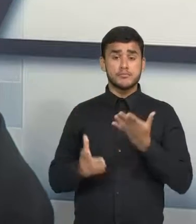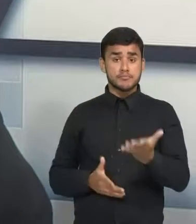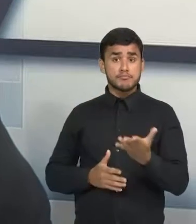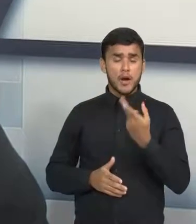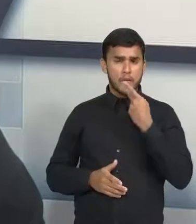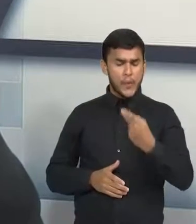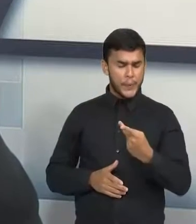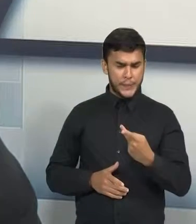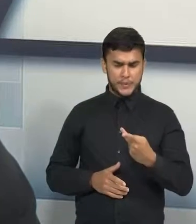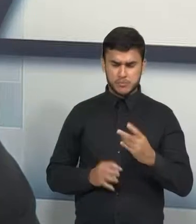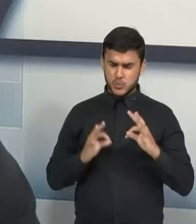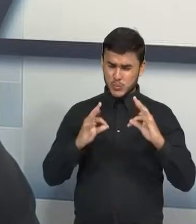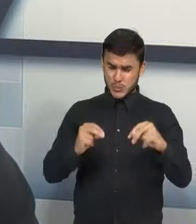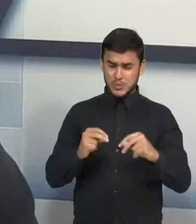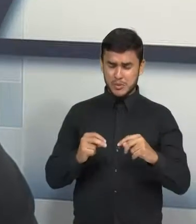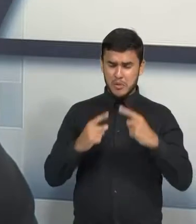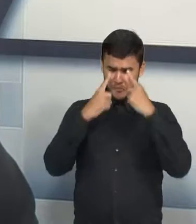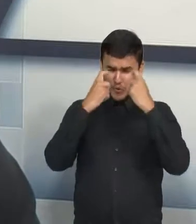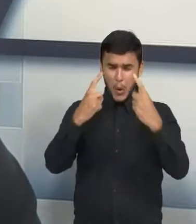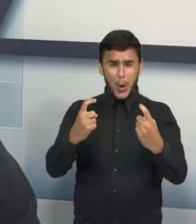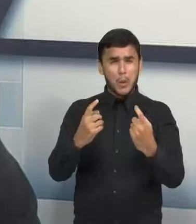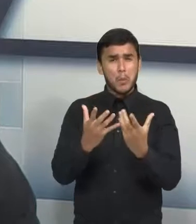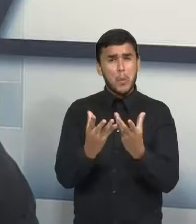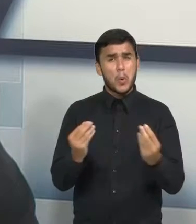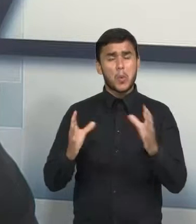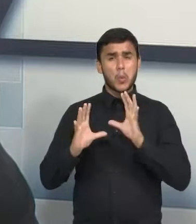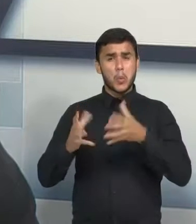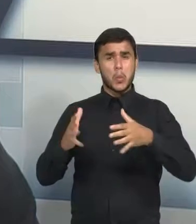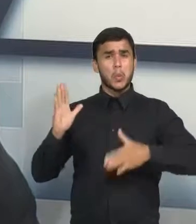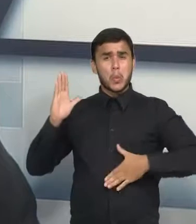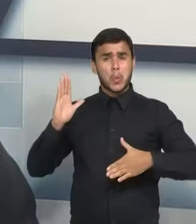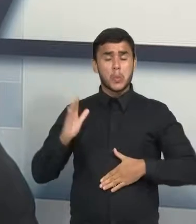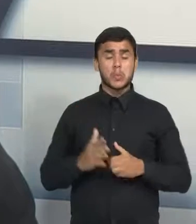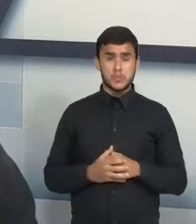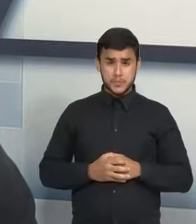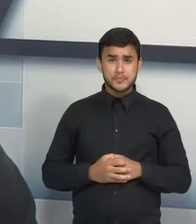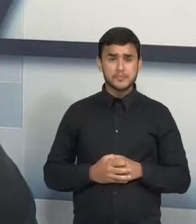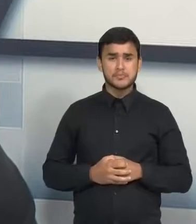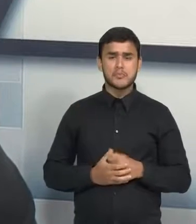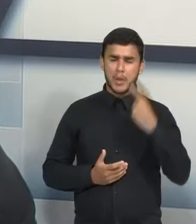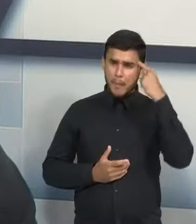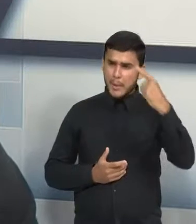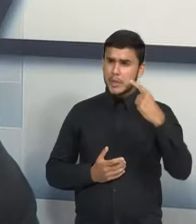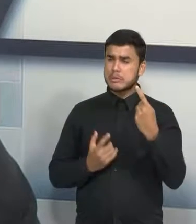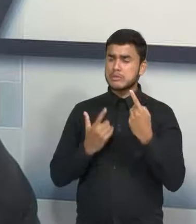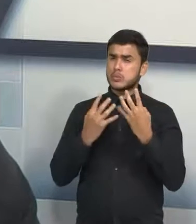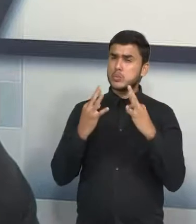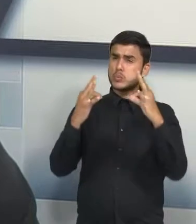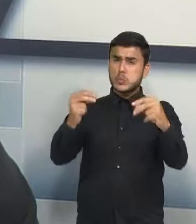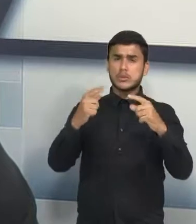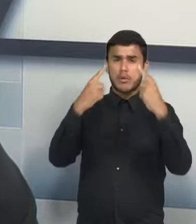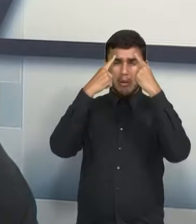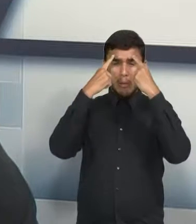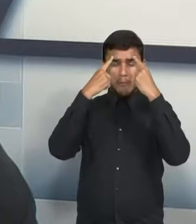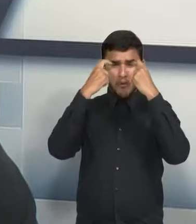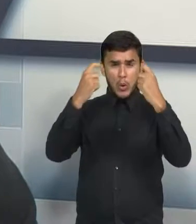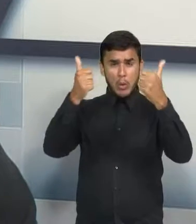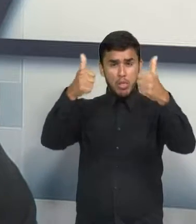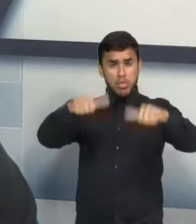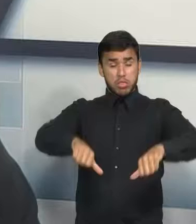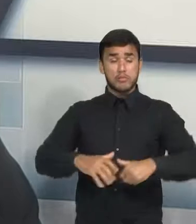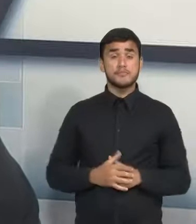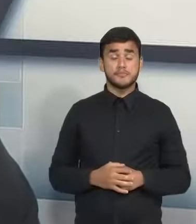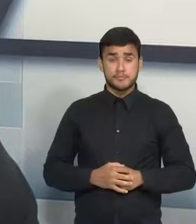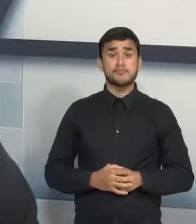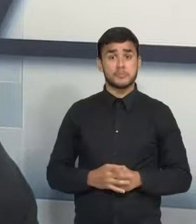falido e o que estamos vivendo hoje é o feito, não apenas da falência do desenho desse sistema, mas o